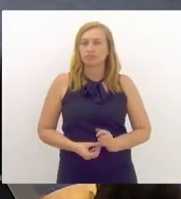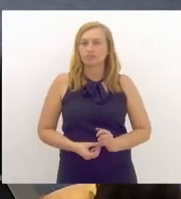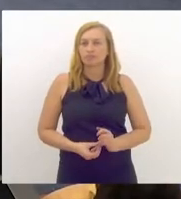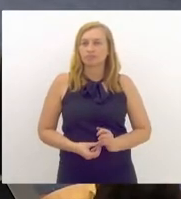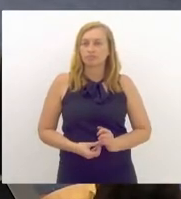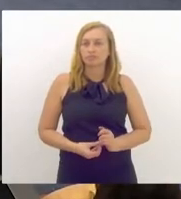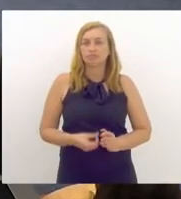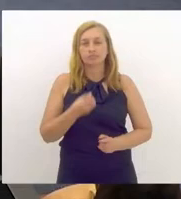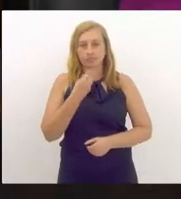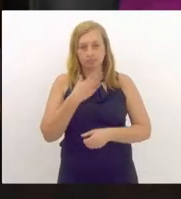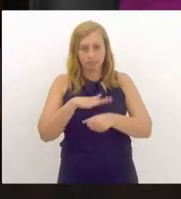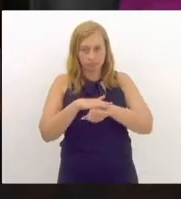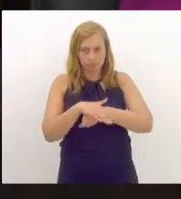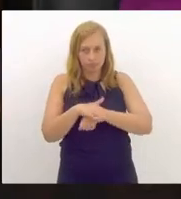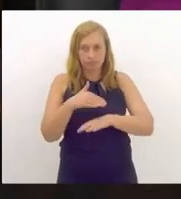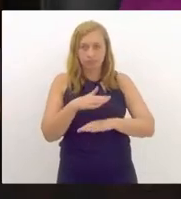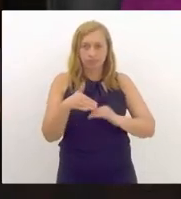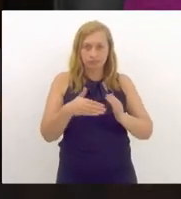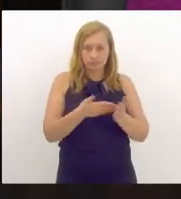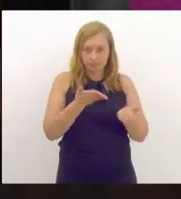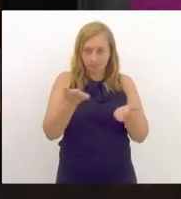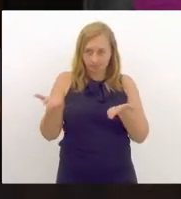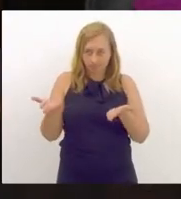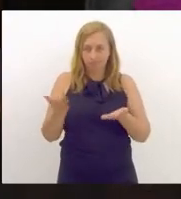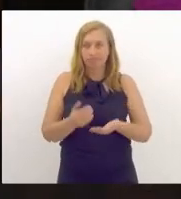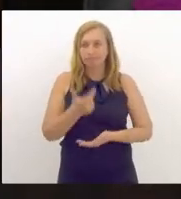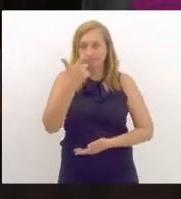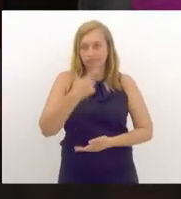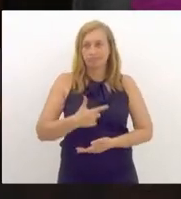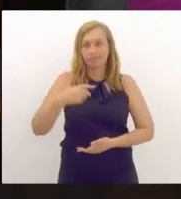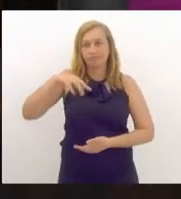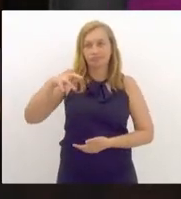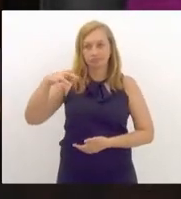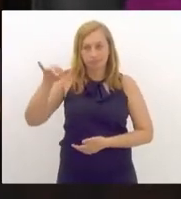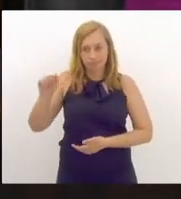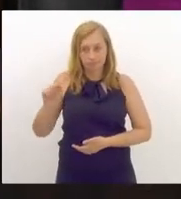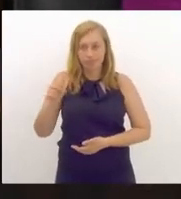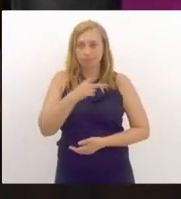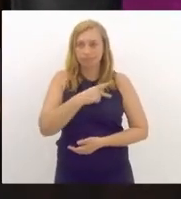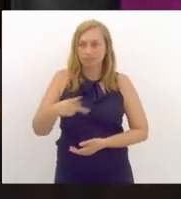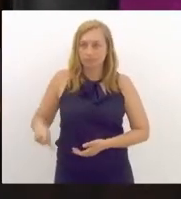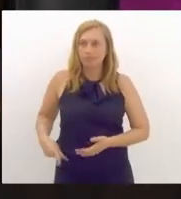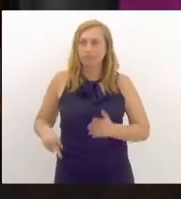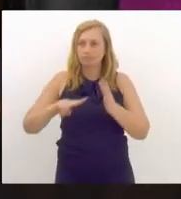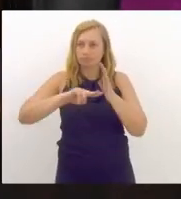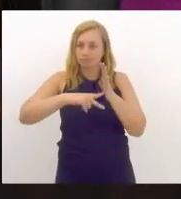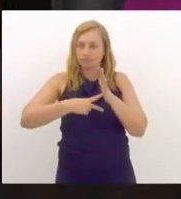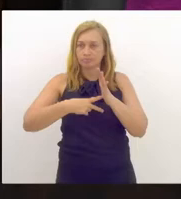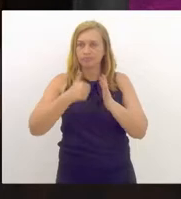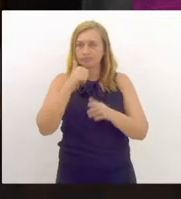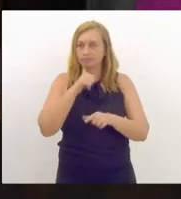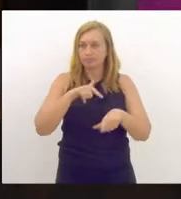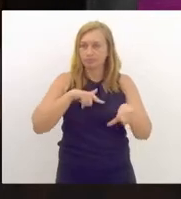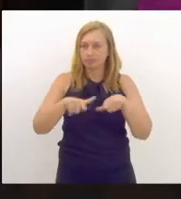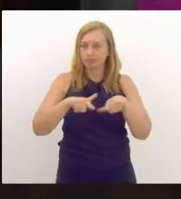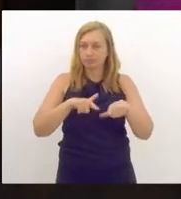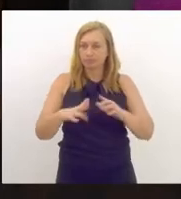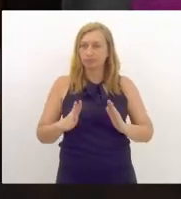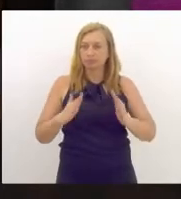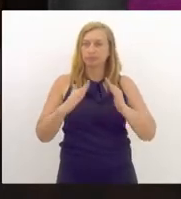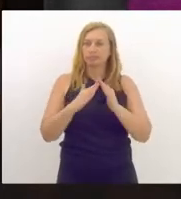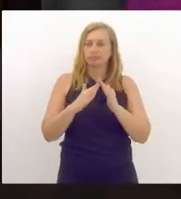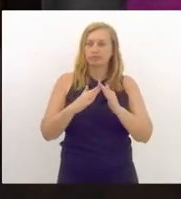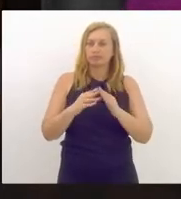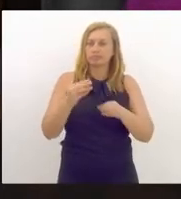Boa noite a todas e todas eu sou Maria Isabel Monteiro presidente do sindicato das trabalhadoras domésticas